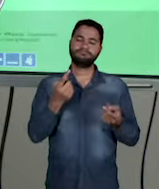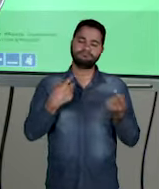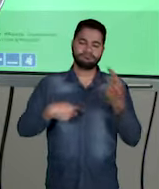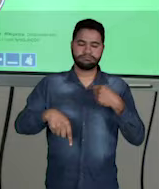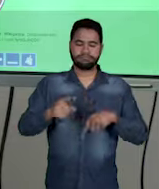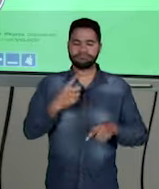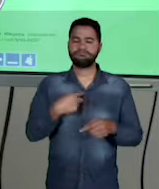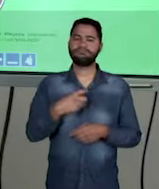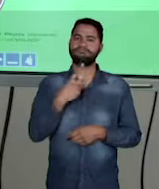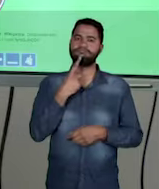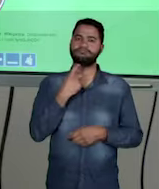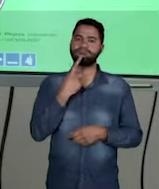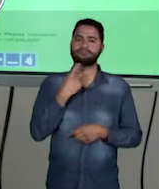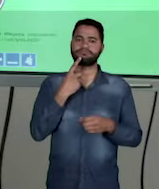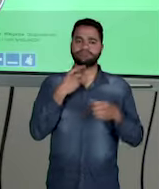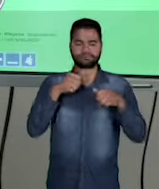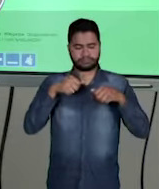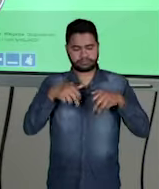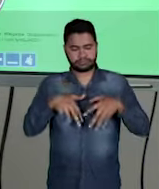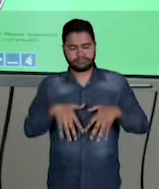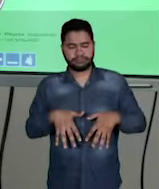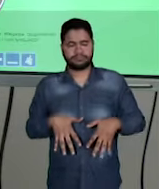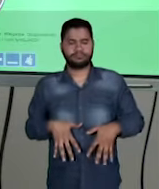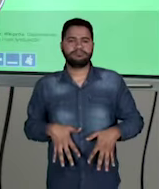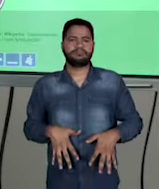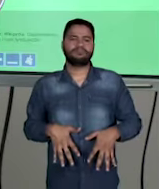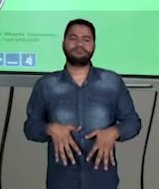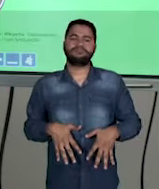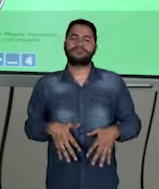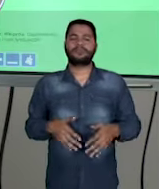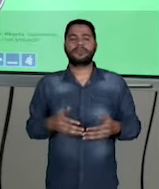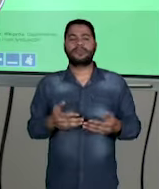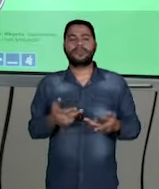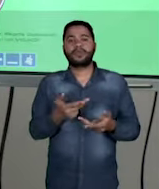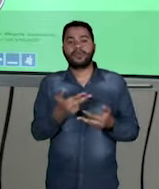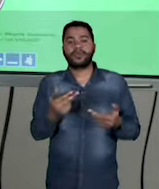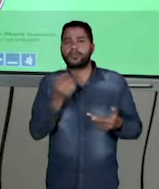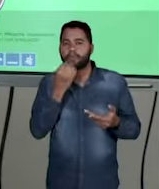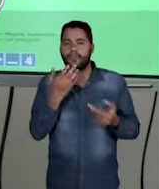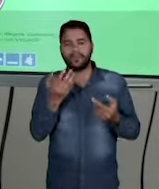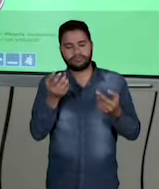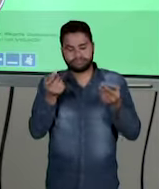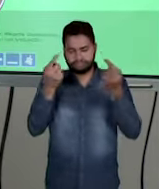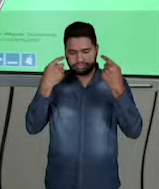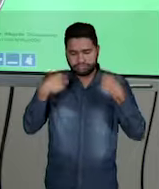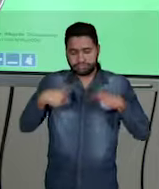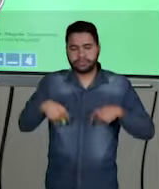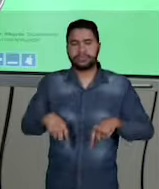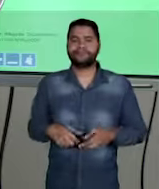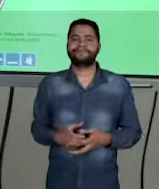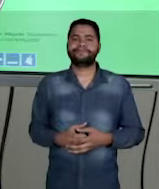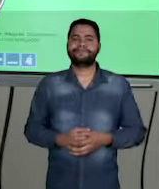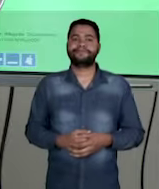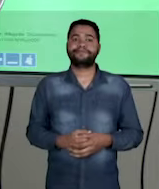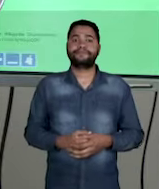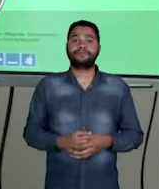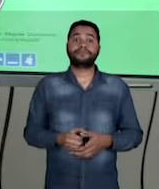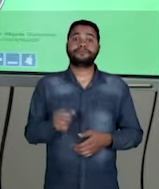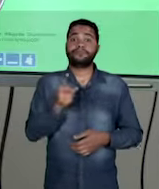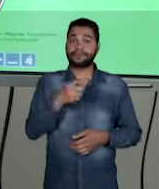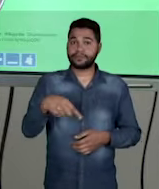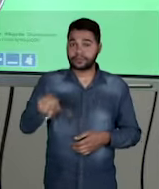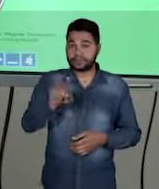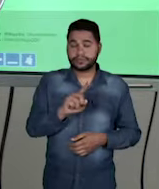sangue percorre para circular e levar todos os nutrientes e todo o oxigênio. Se